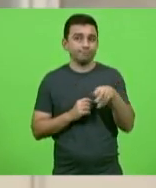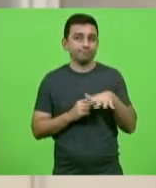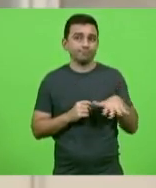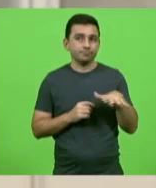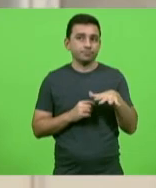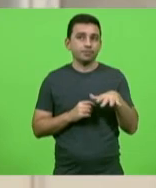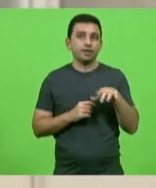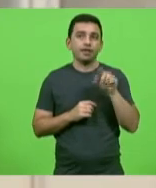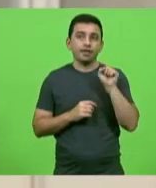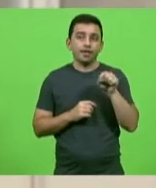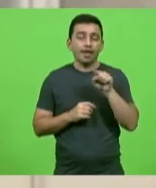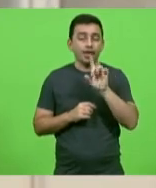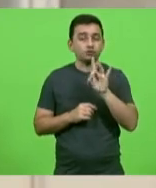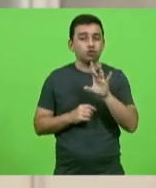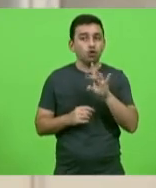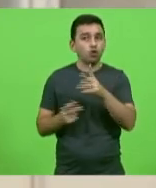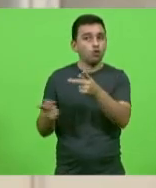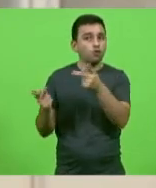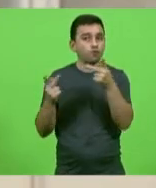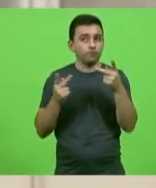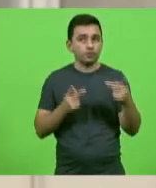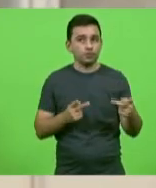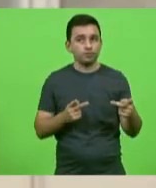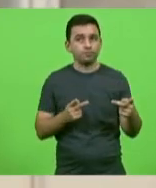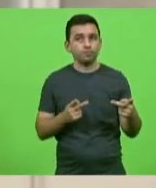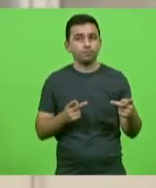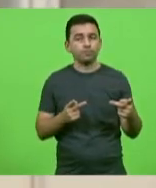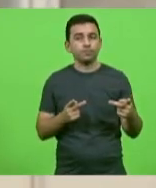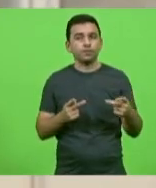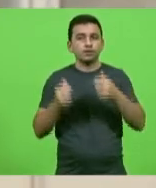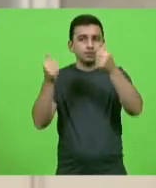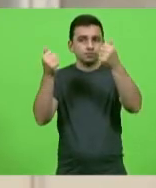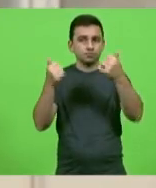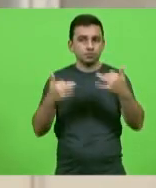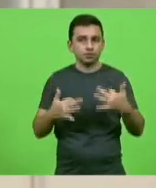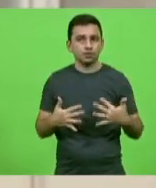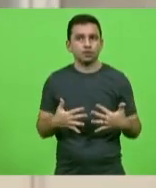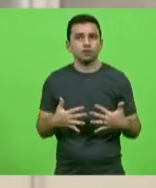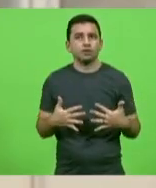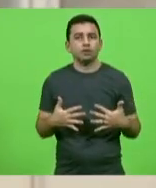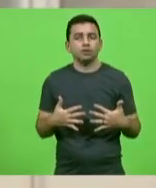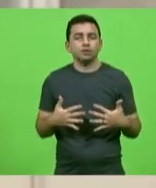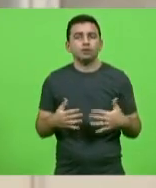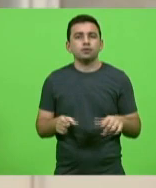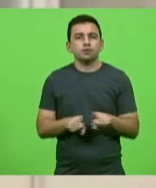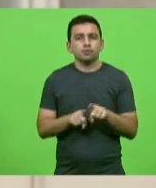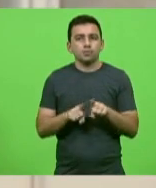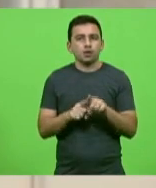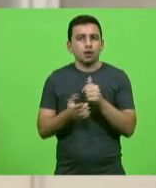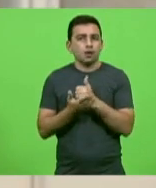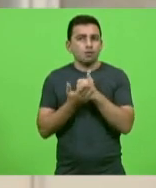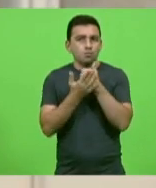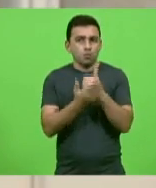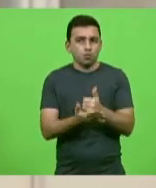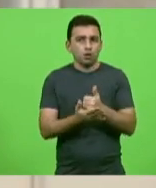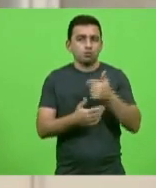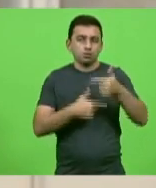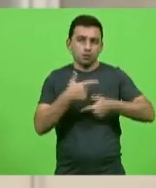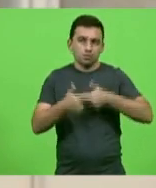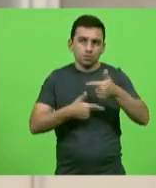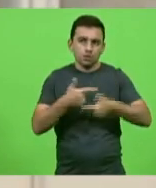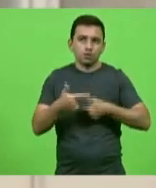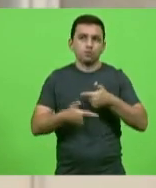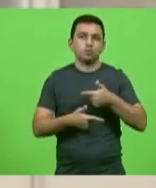qualidade de convida para prestar esclarecimentos e auxiliar nos trabalhos da